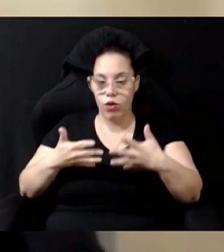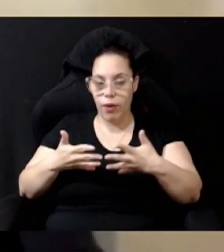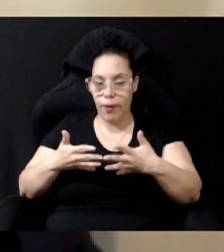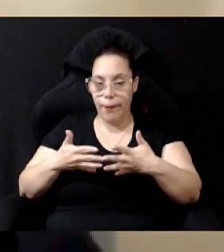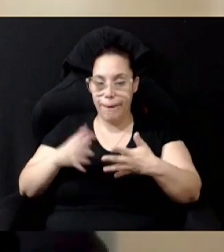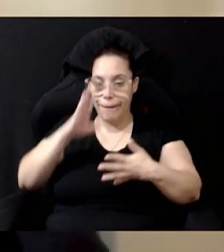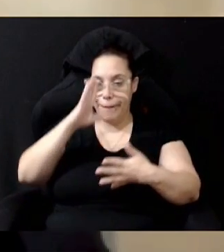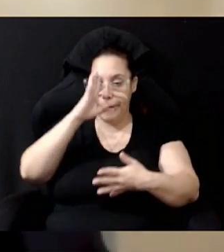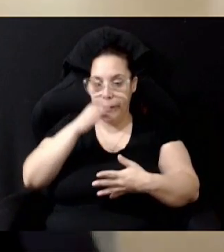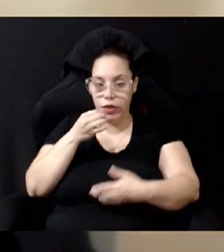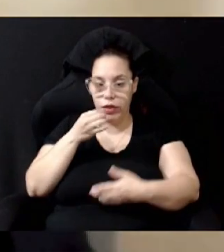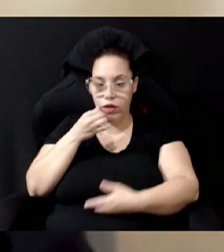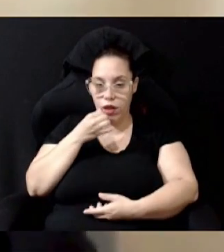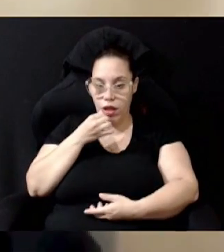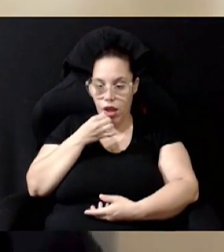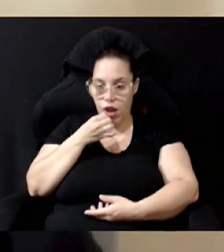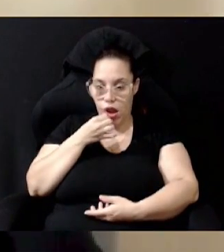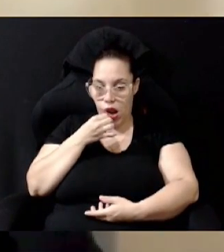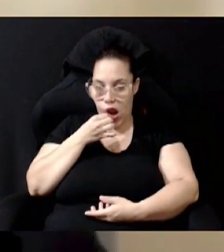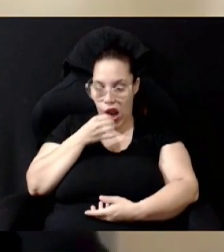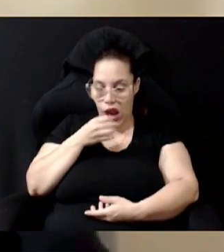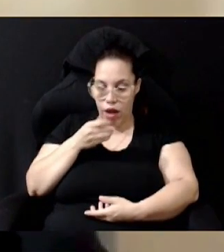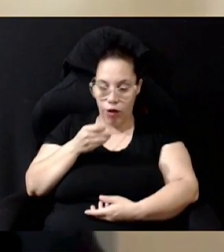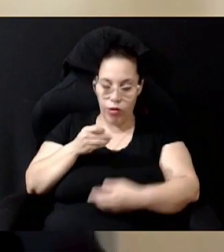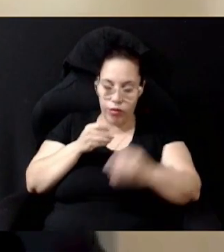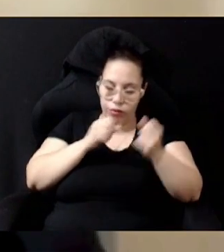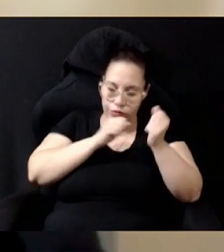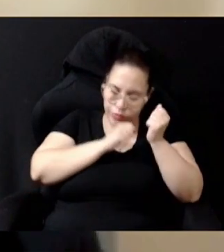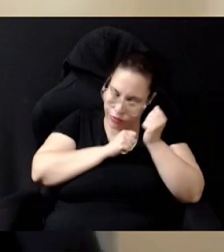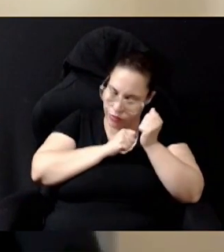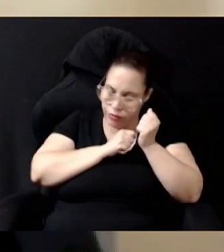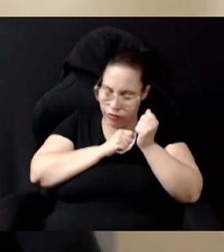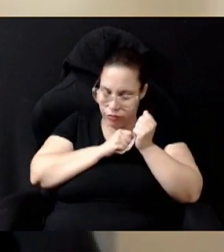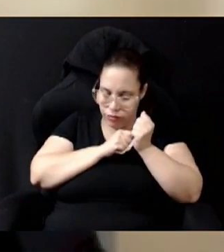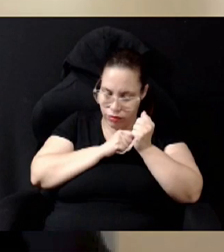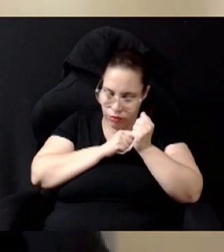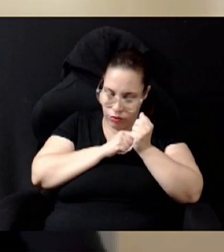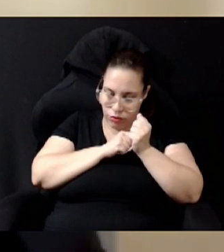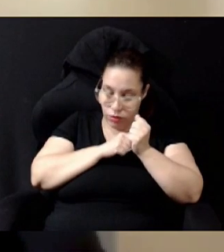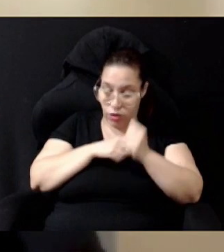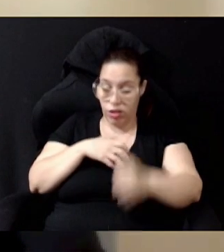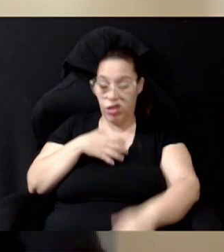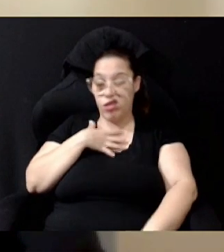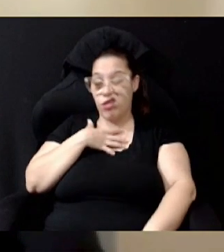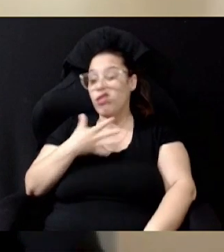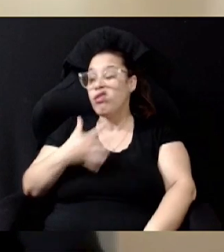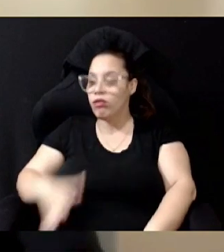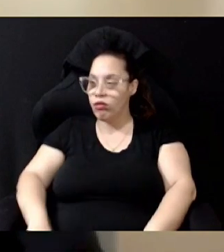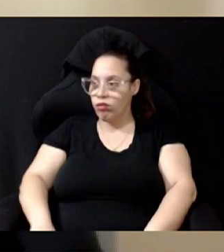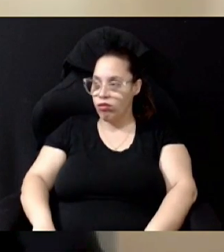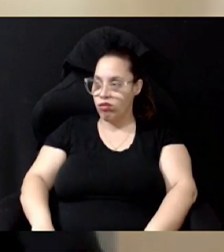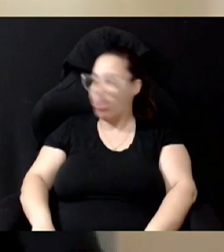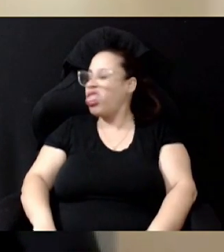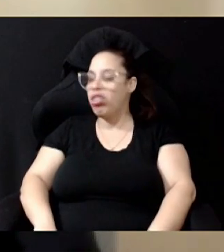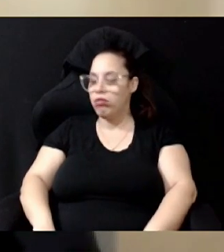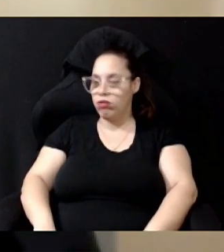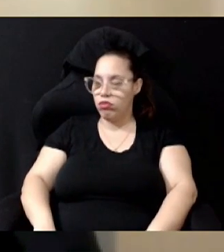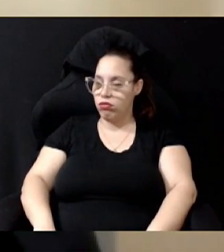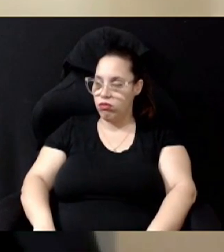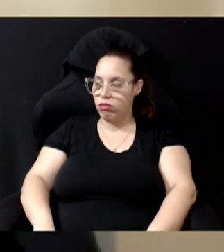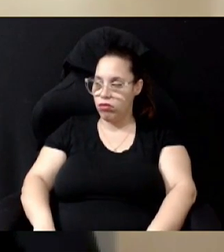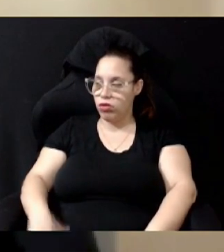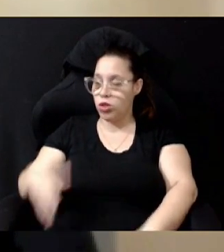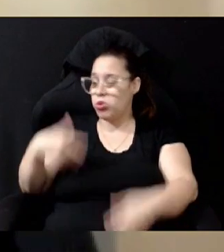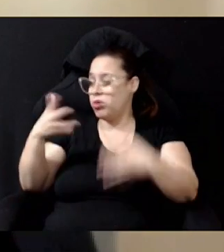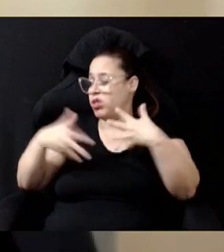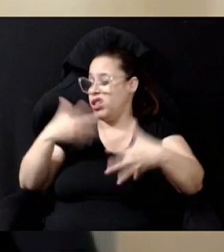que afeta o sono e afeta o humor, sabe? Então, algumas medidas